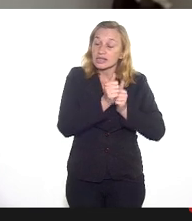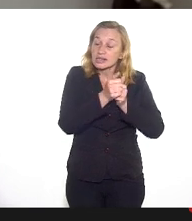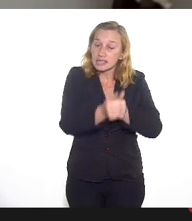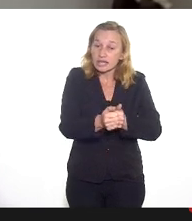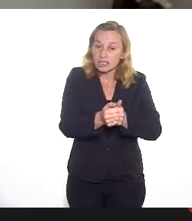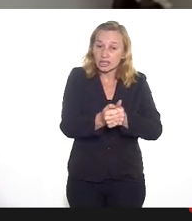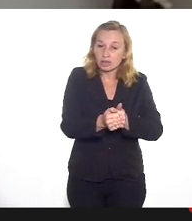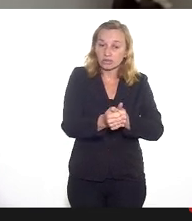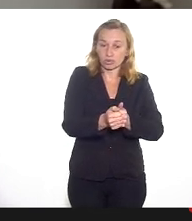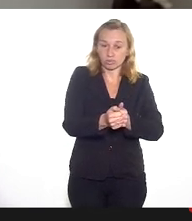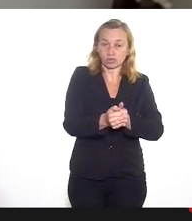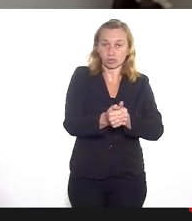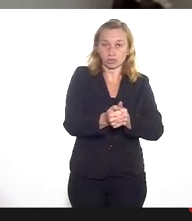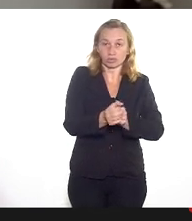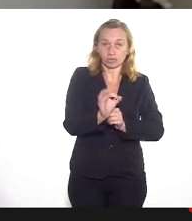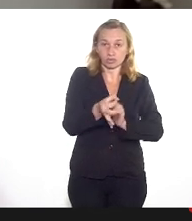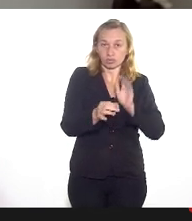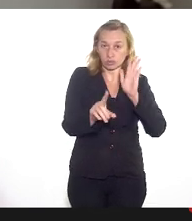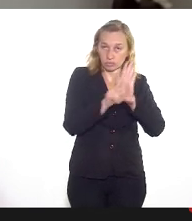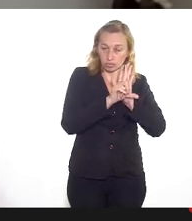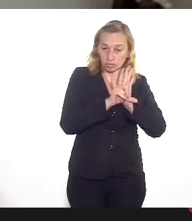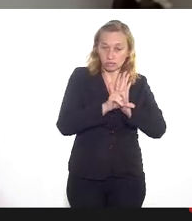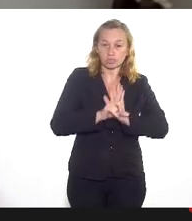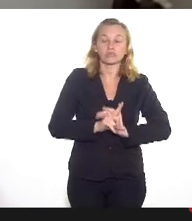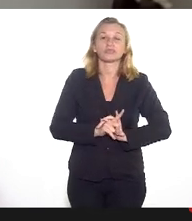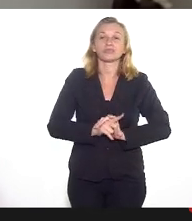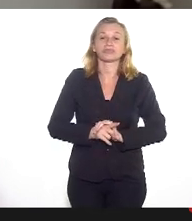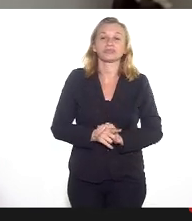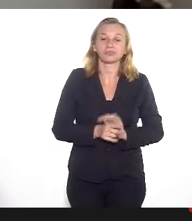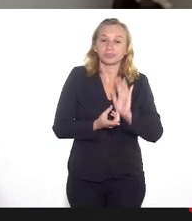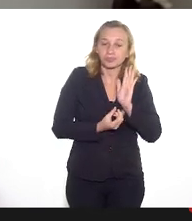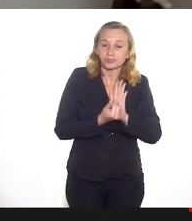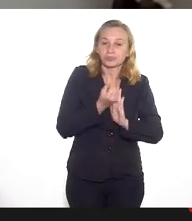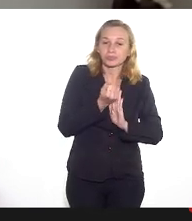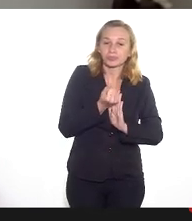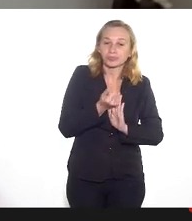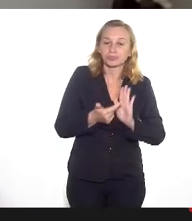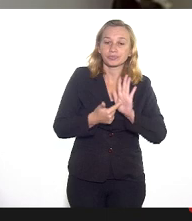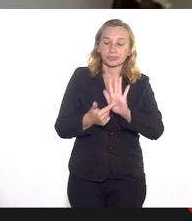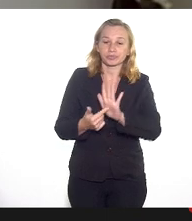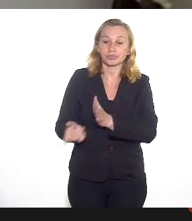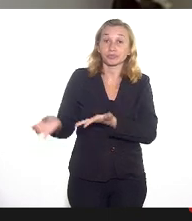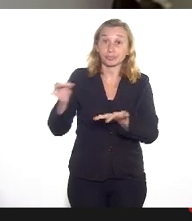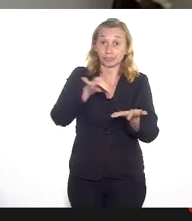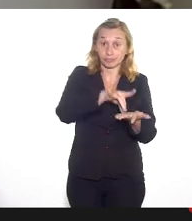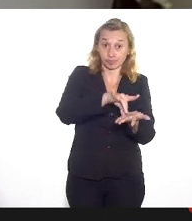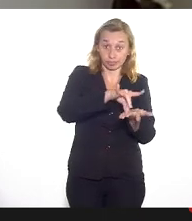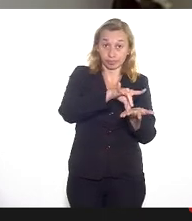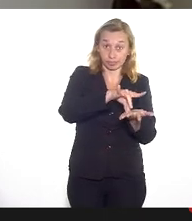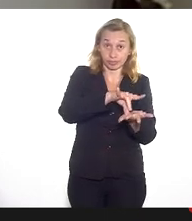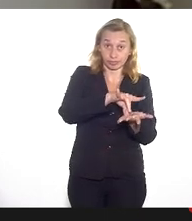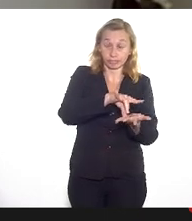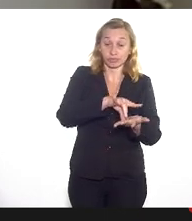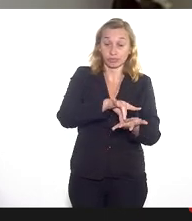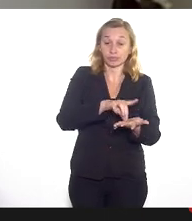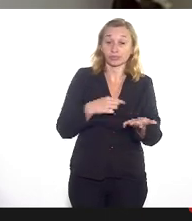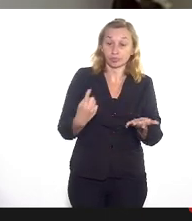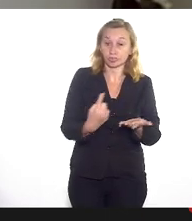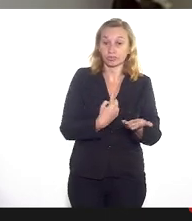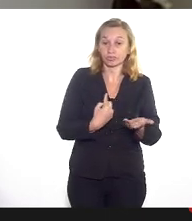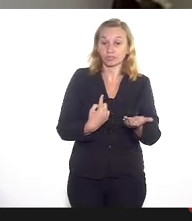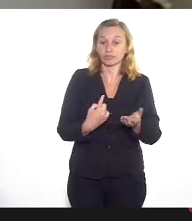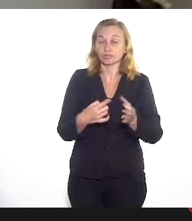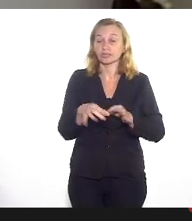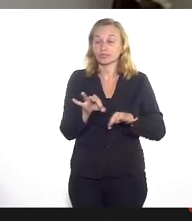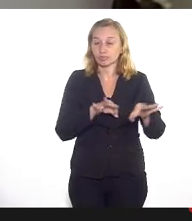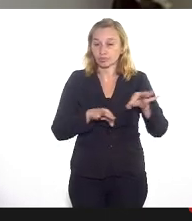né, atualmente existentes, né, e que as demonstrações financeiras refletem a realidade dos nossos projetos